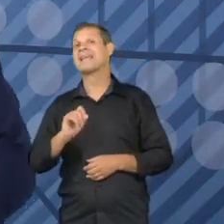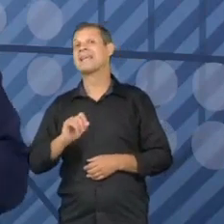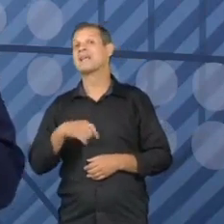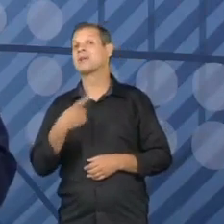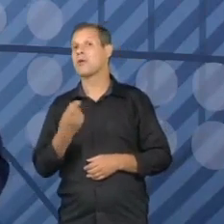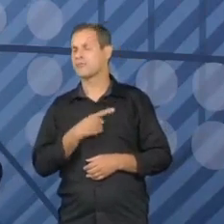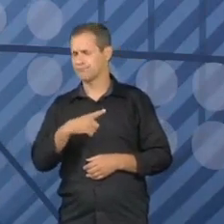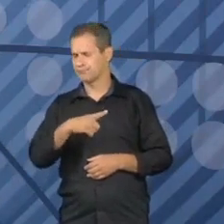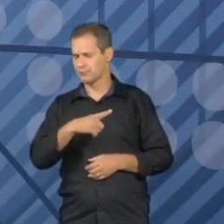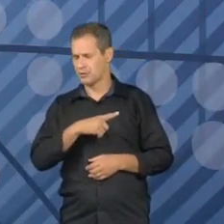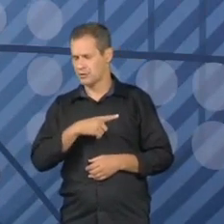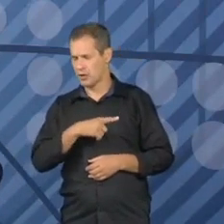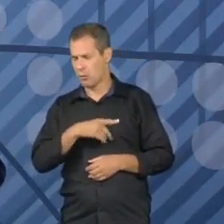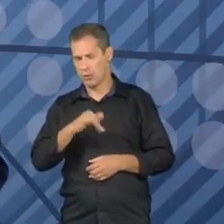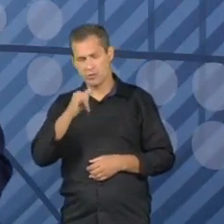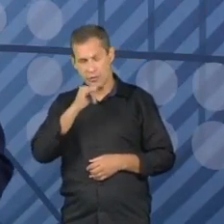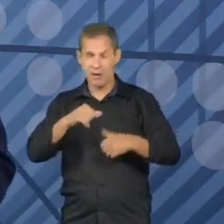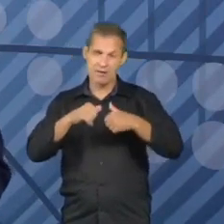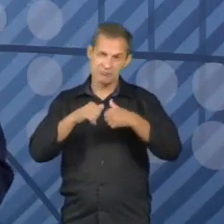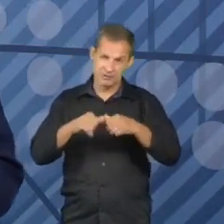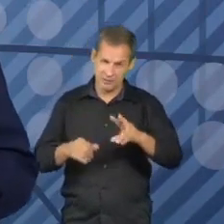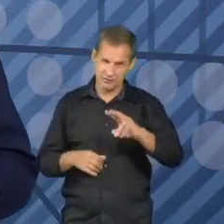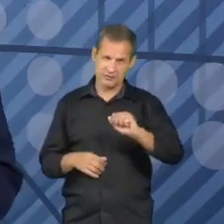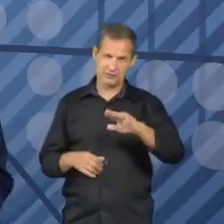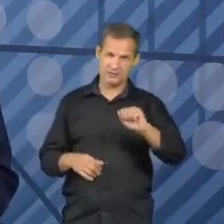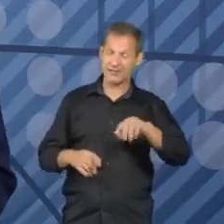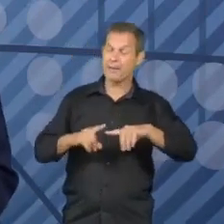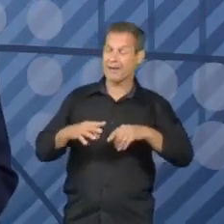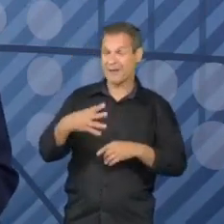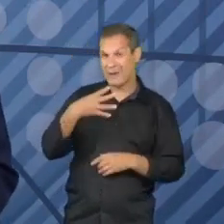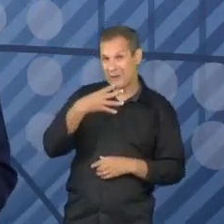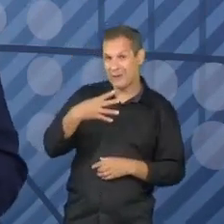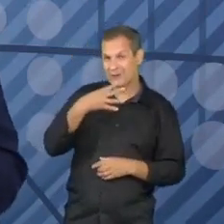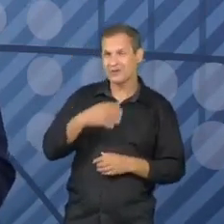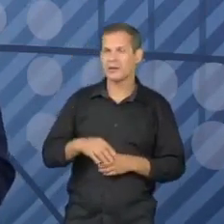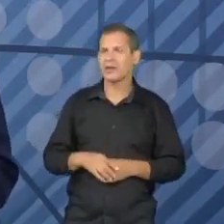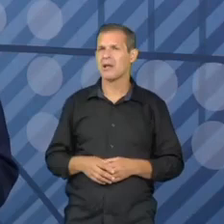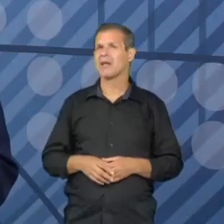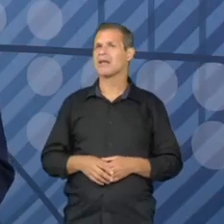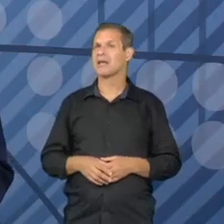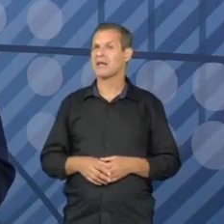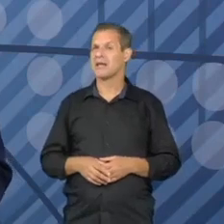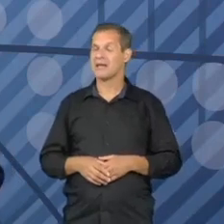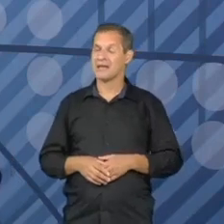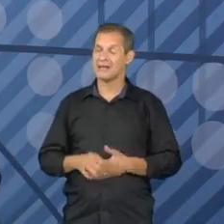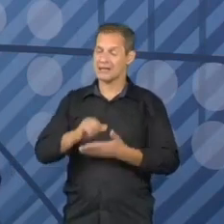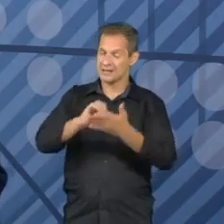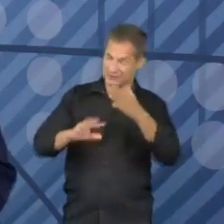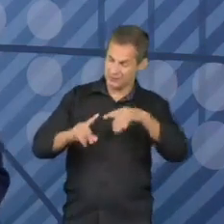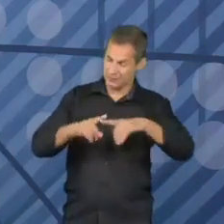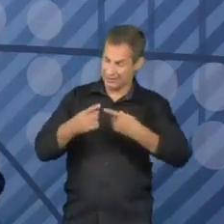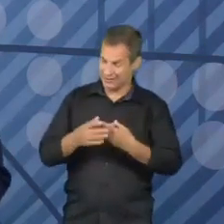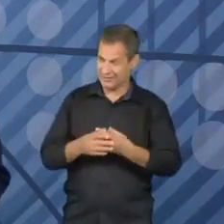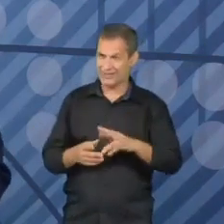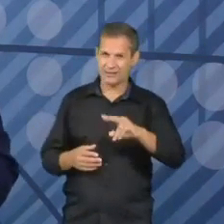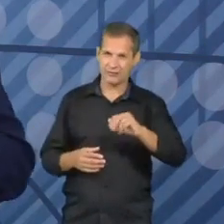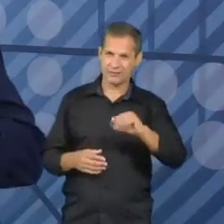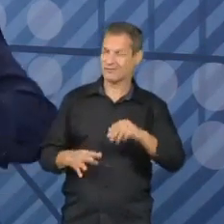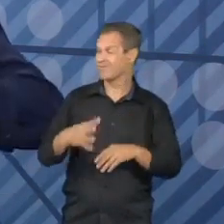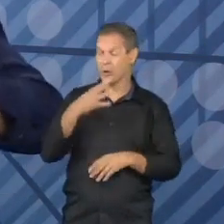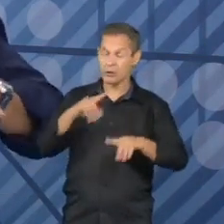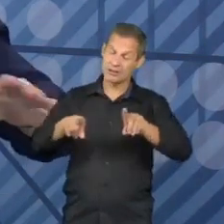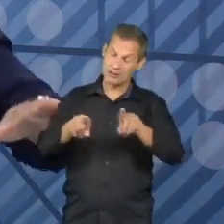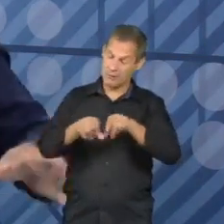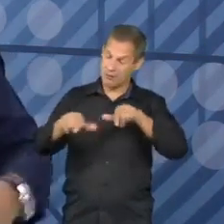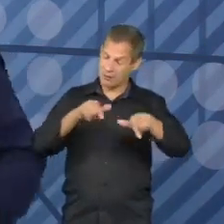a gente vai ter alguns casos em que essa variância ela é conhecida, e em outros casos em que ela é desconhecida. Também